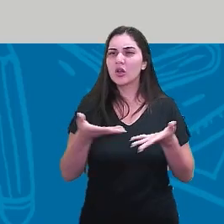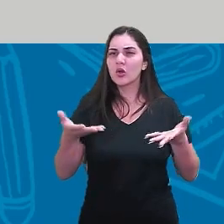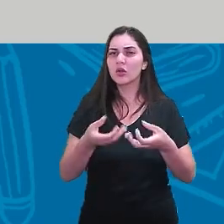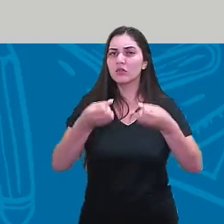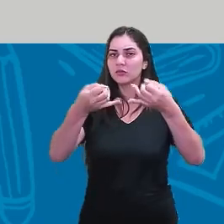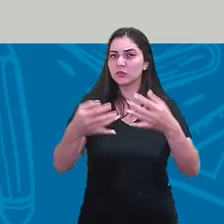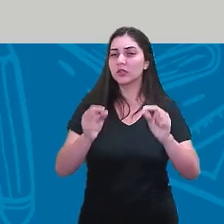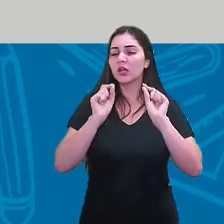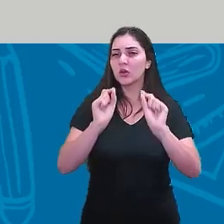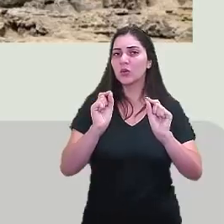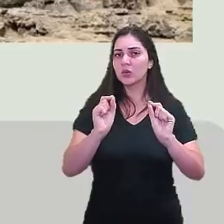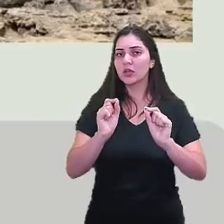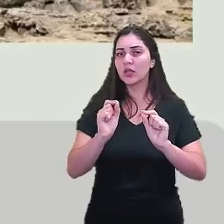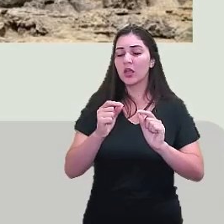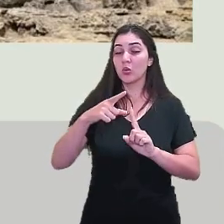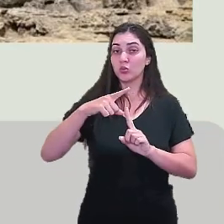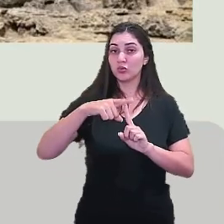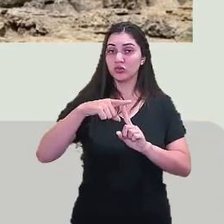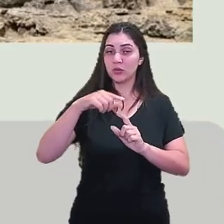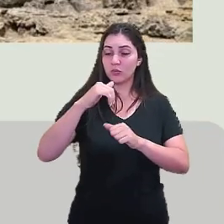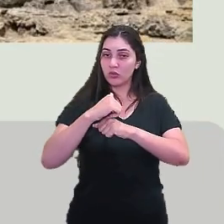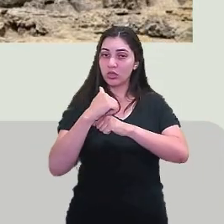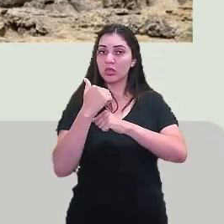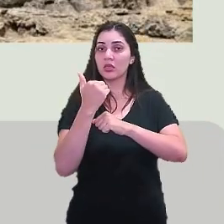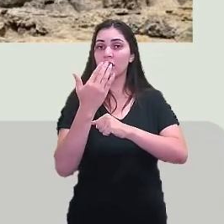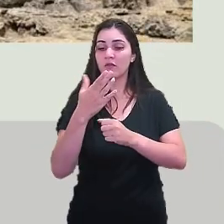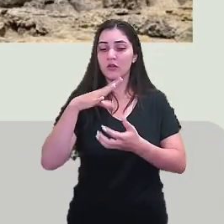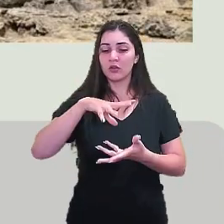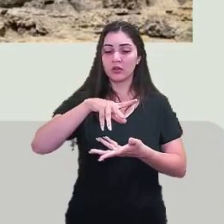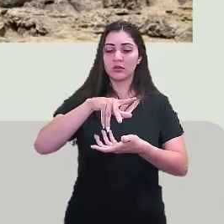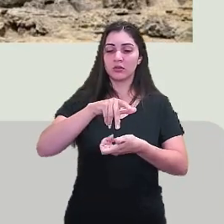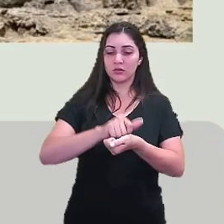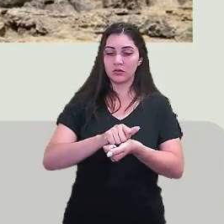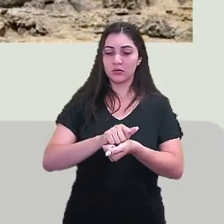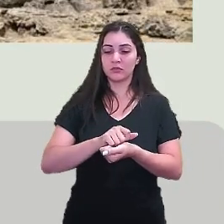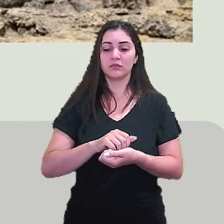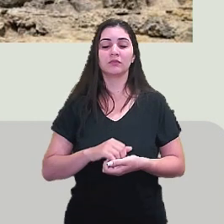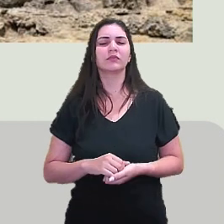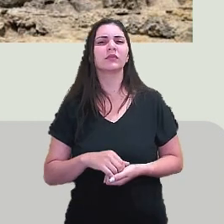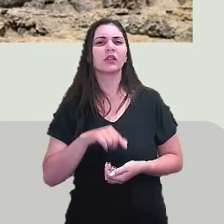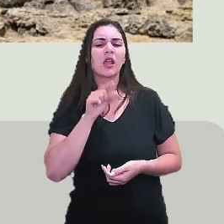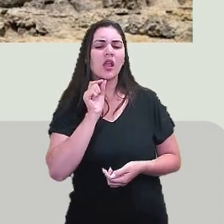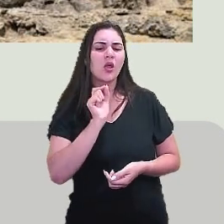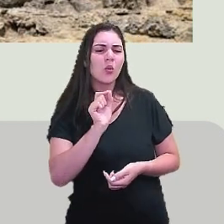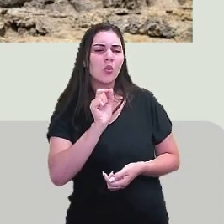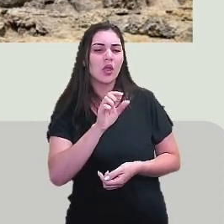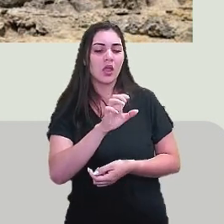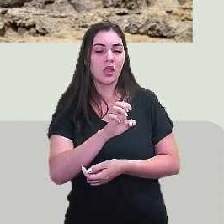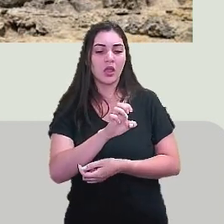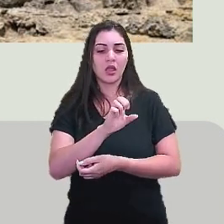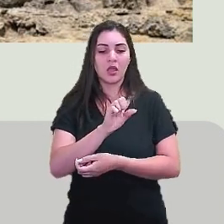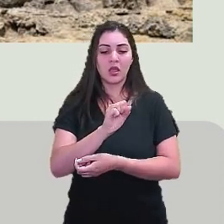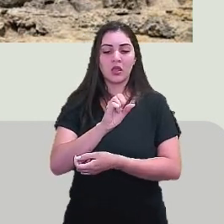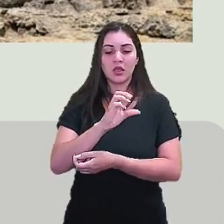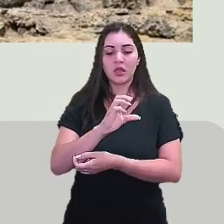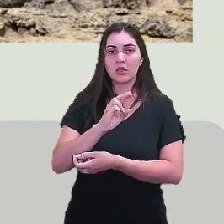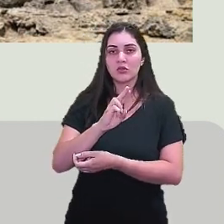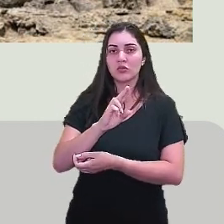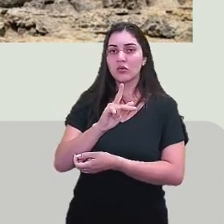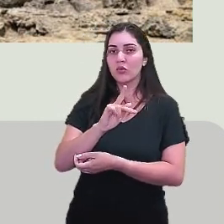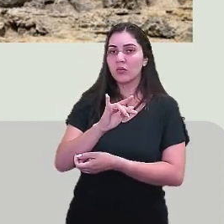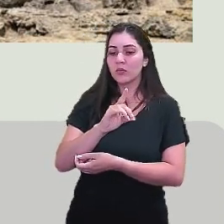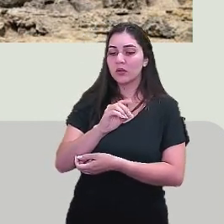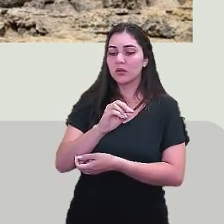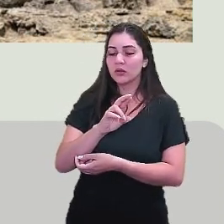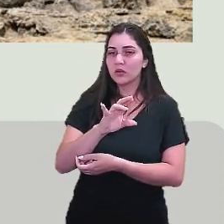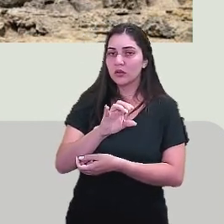sobre os agentes externos, ok? Também chamado de esculpidores. Olha, eu tenho os modeladores,